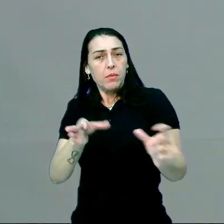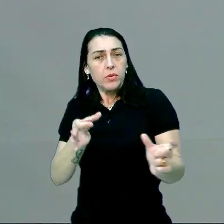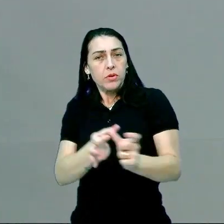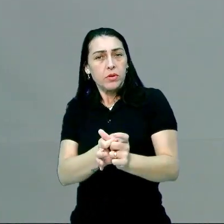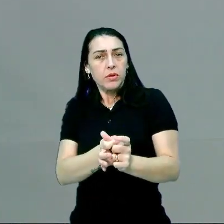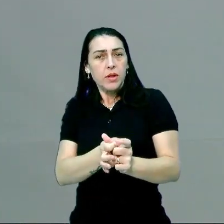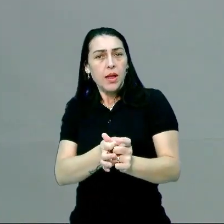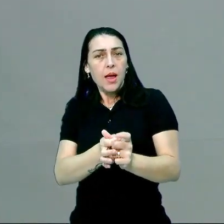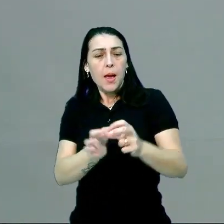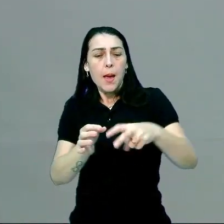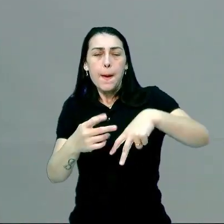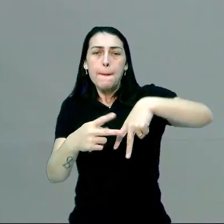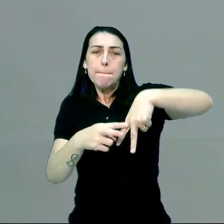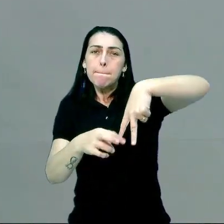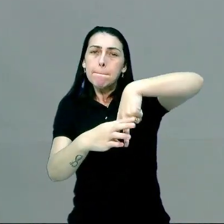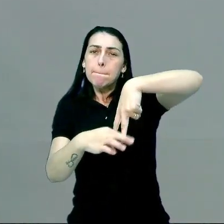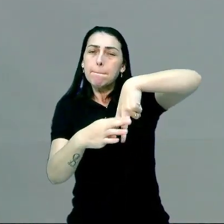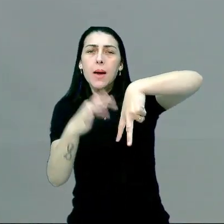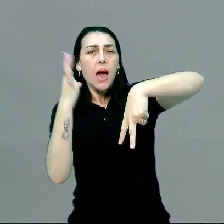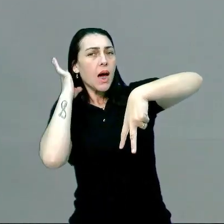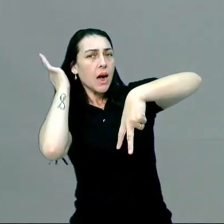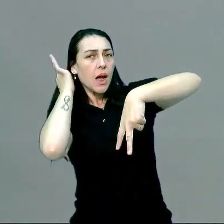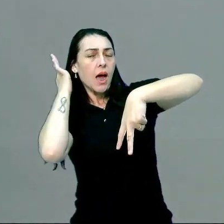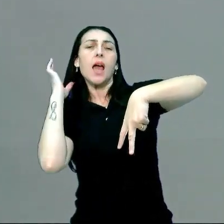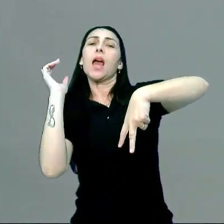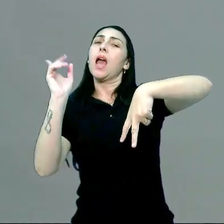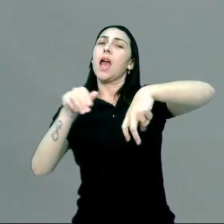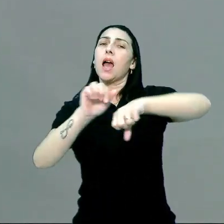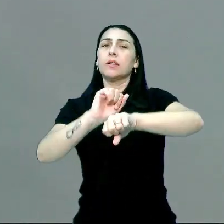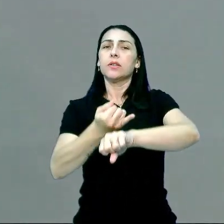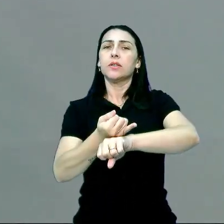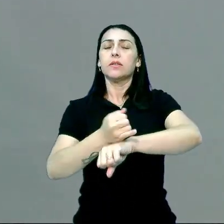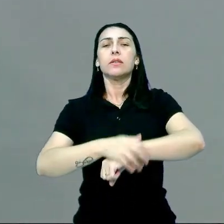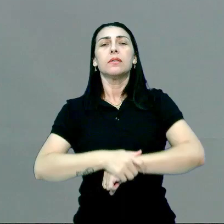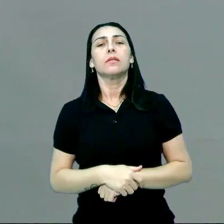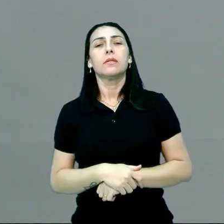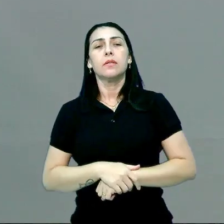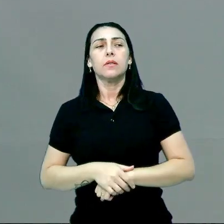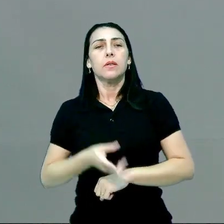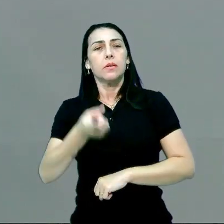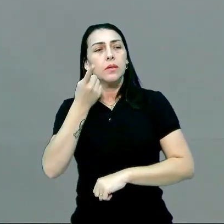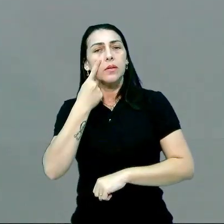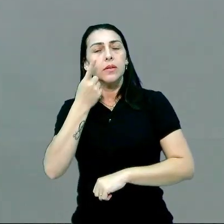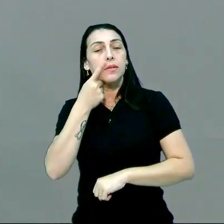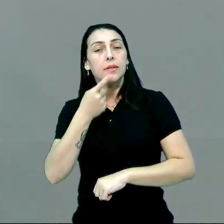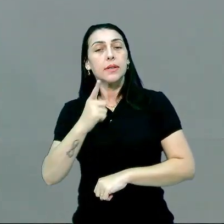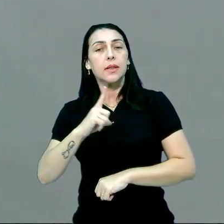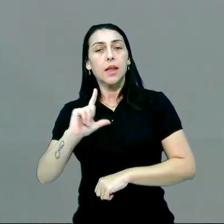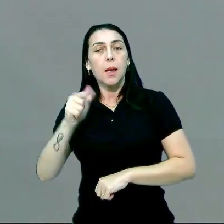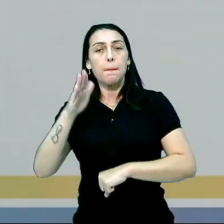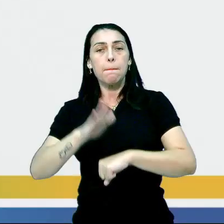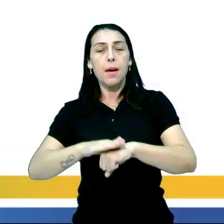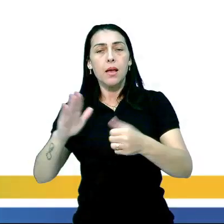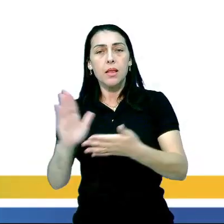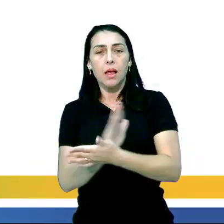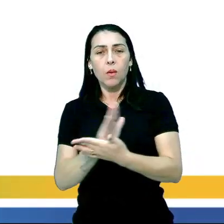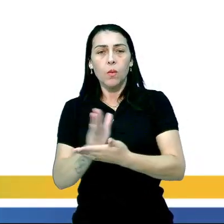ligação. Perna cabeluda. Cabeluda é adjetivo. Vamos observar se nós temos mais